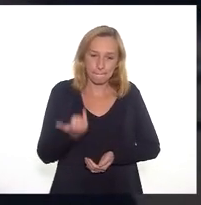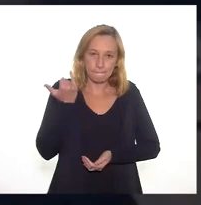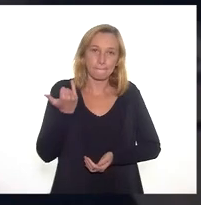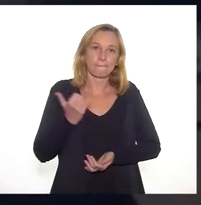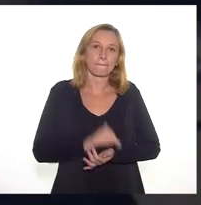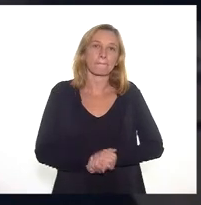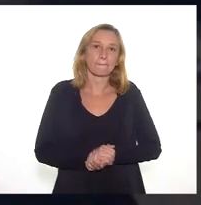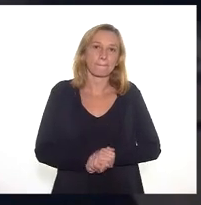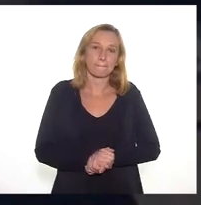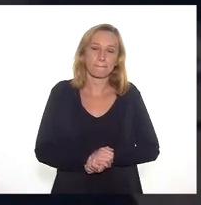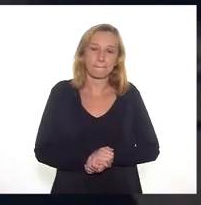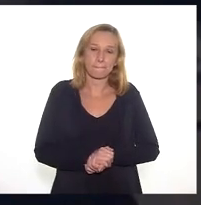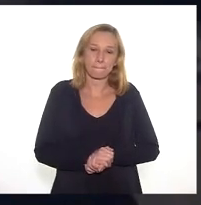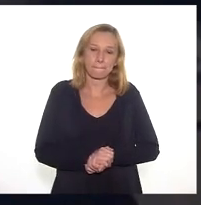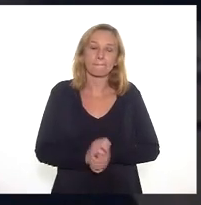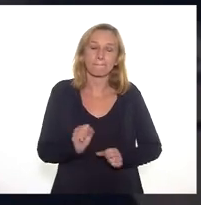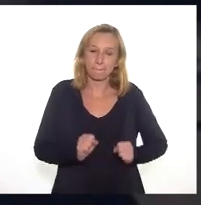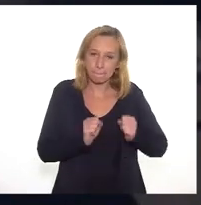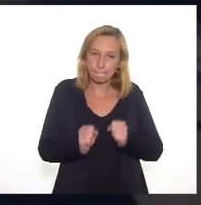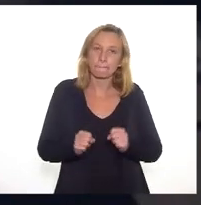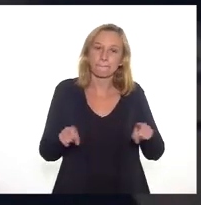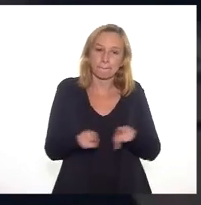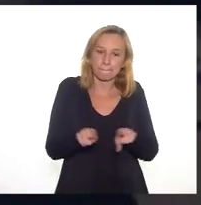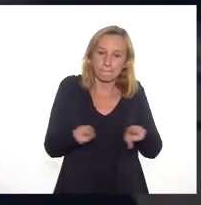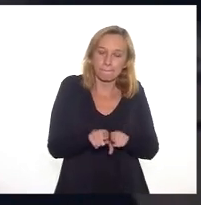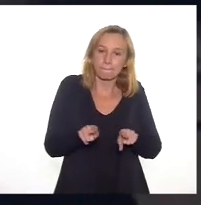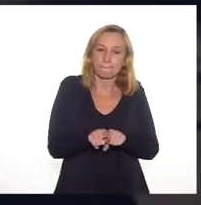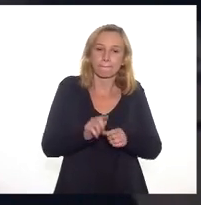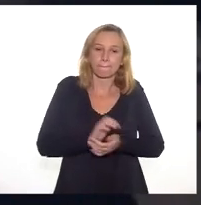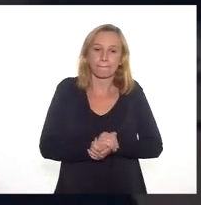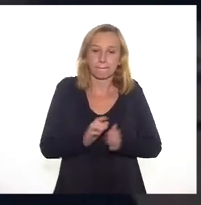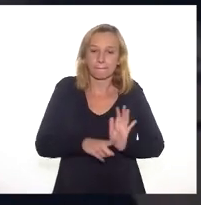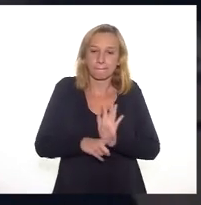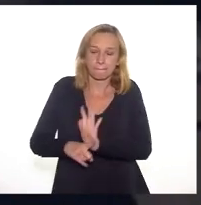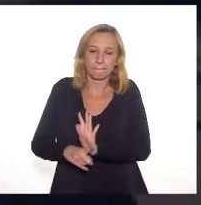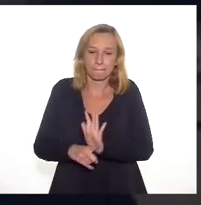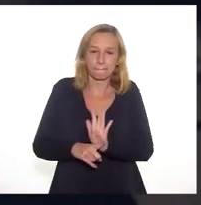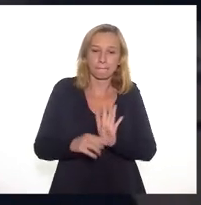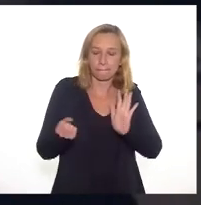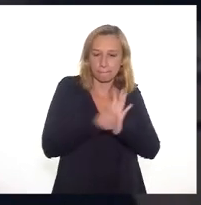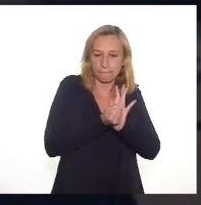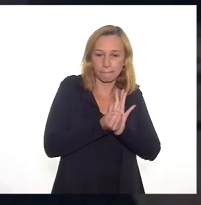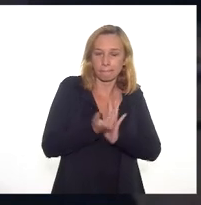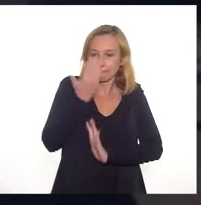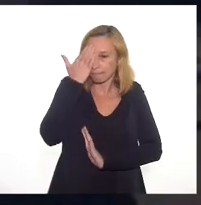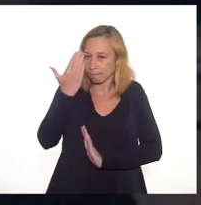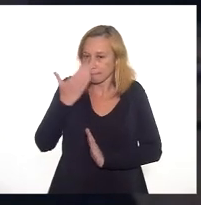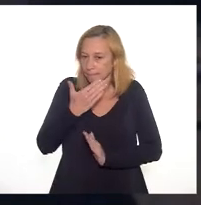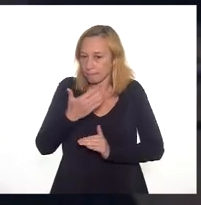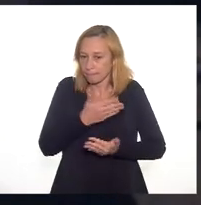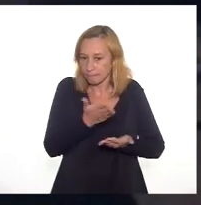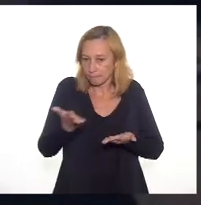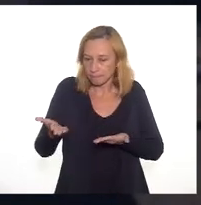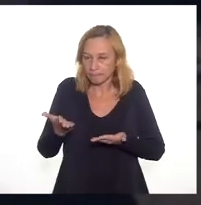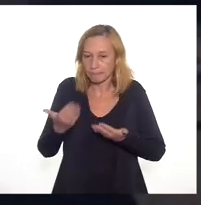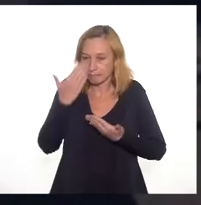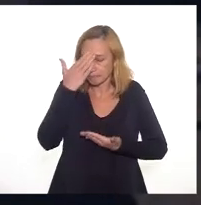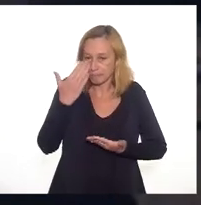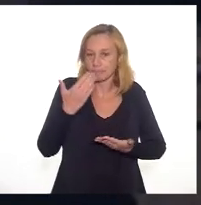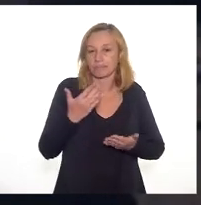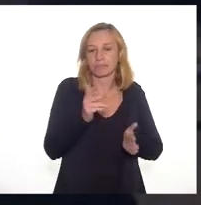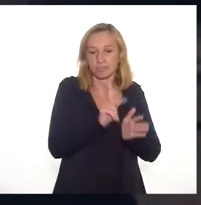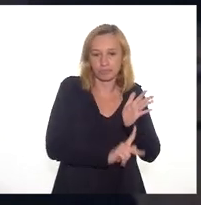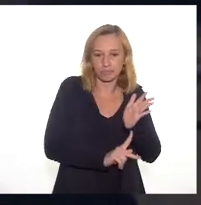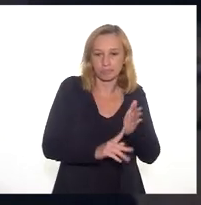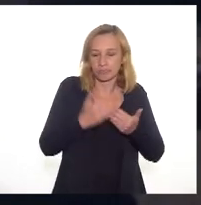oportunidade de poder também licenciar as suas marcas. Então, agradecer a todos, obrigado pelo projeto